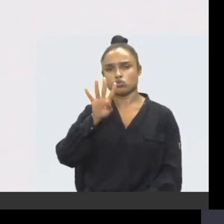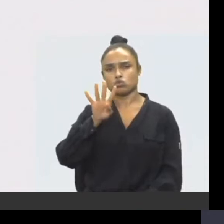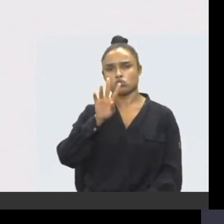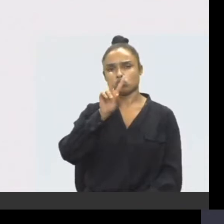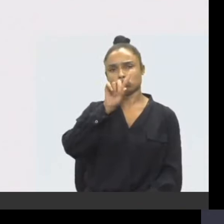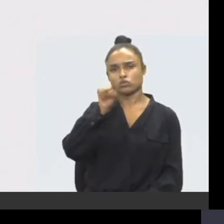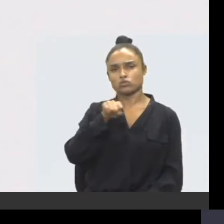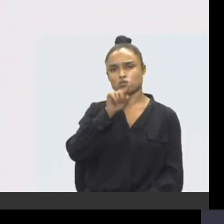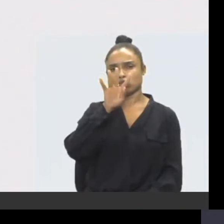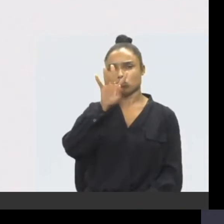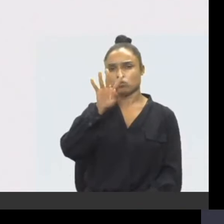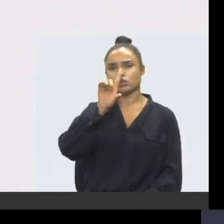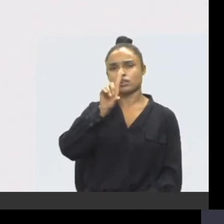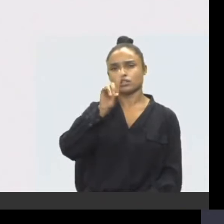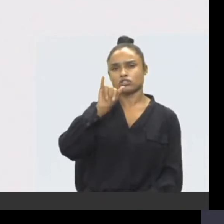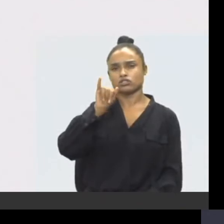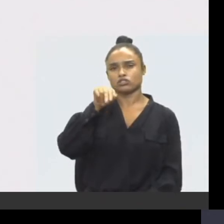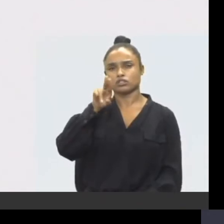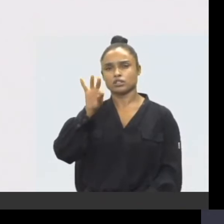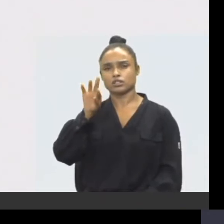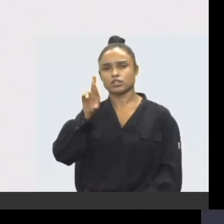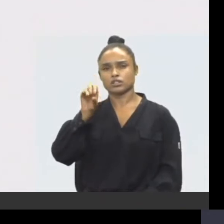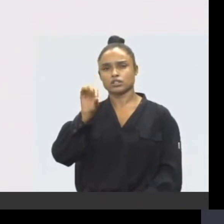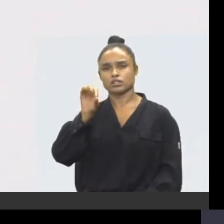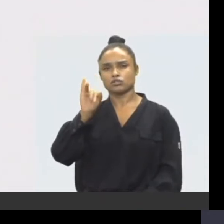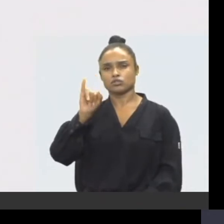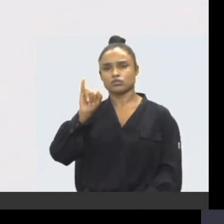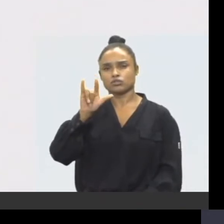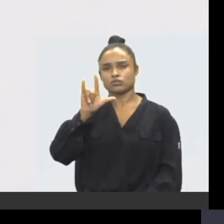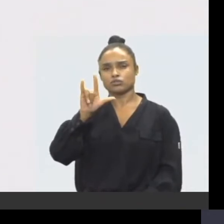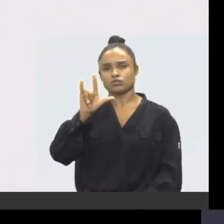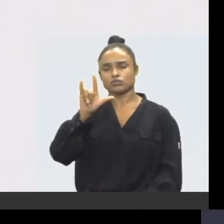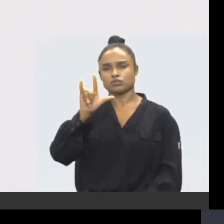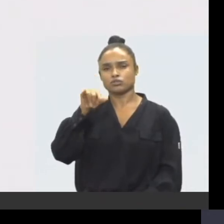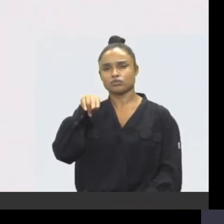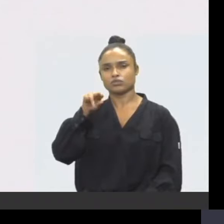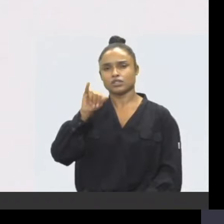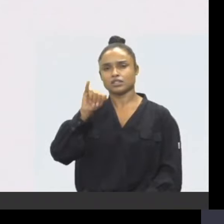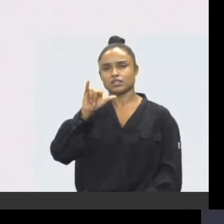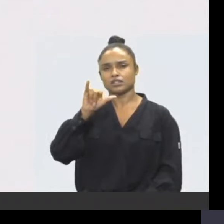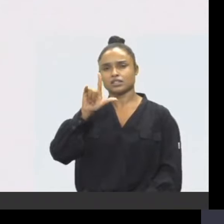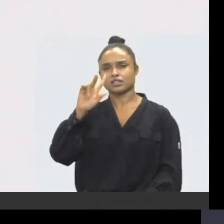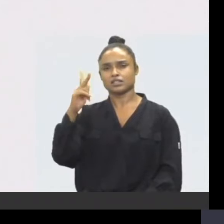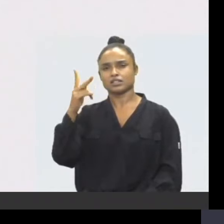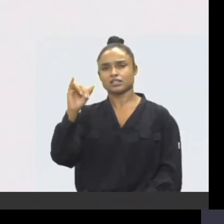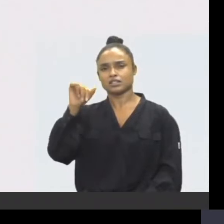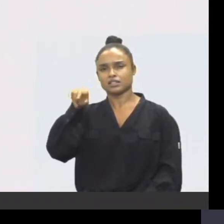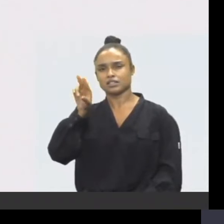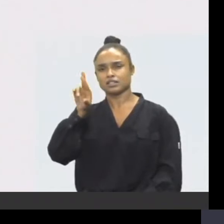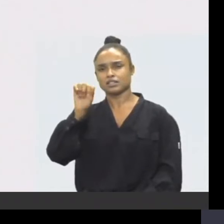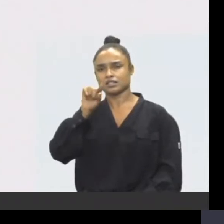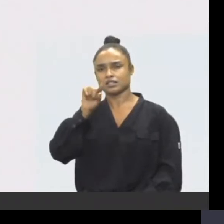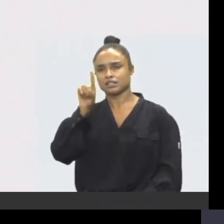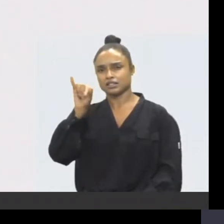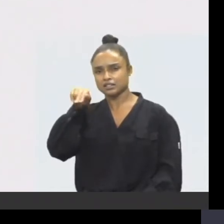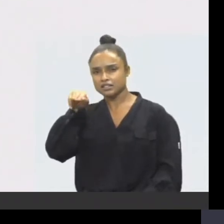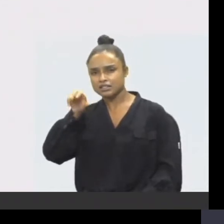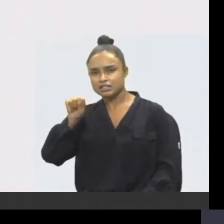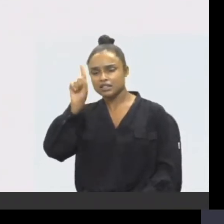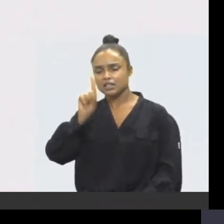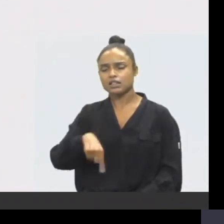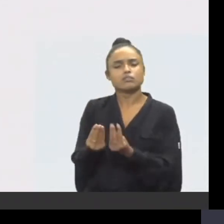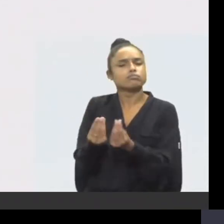nitrofenilhidrazina. Essa solução é uma solução que é utilizada também como indicador para aldeídos e cetonas. E para a